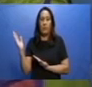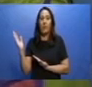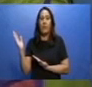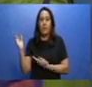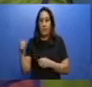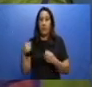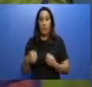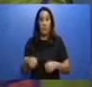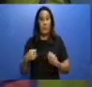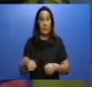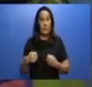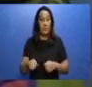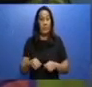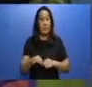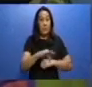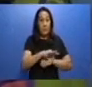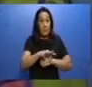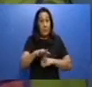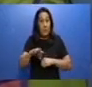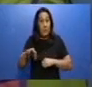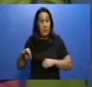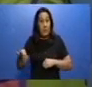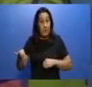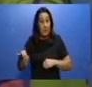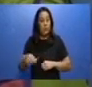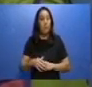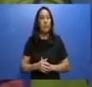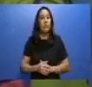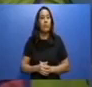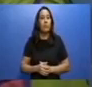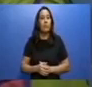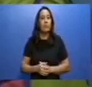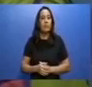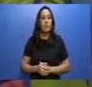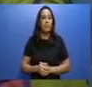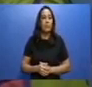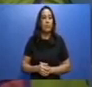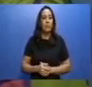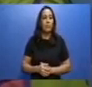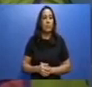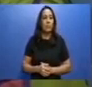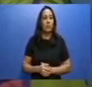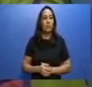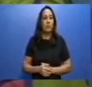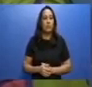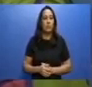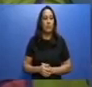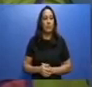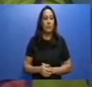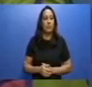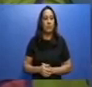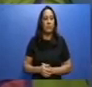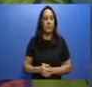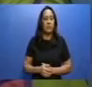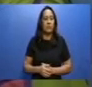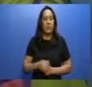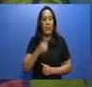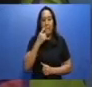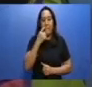aula sem régua, né, pessoal? E agora, eu vou unir as pontinhas aqui embaixo, olha só.